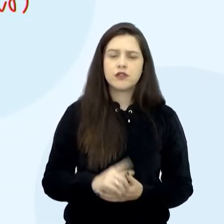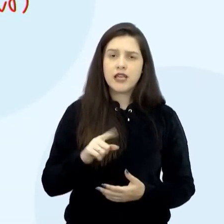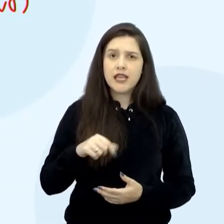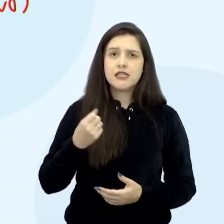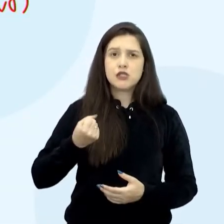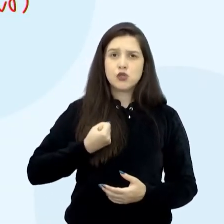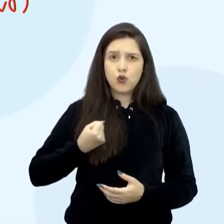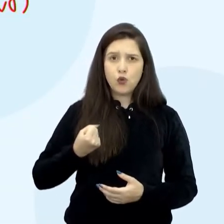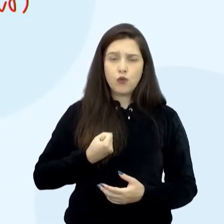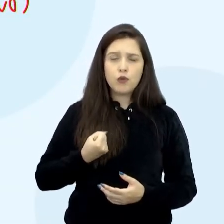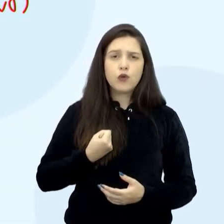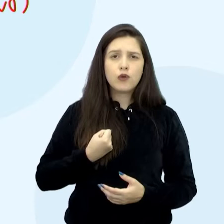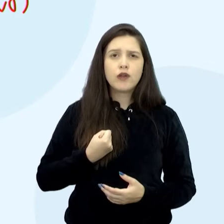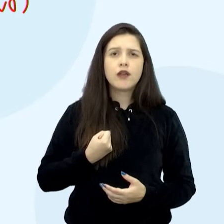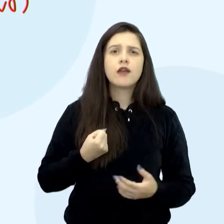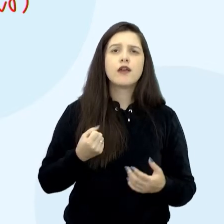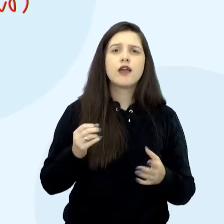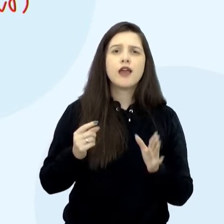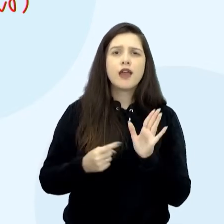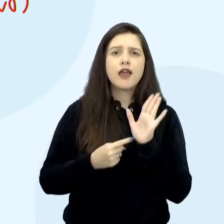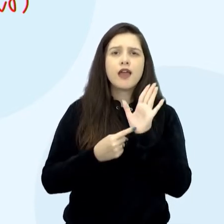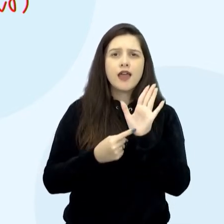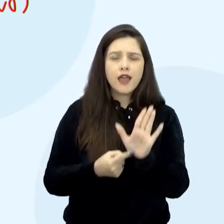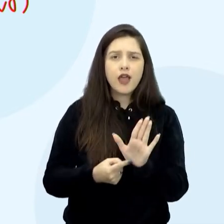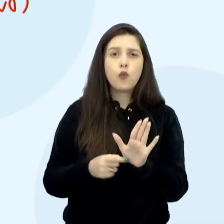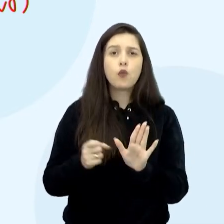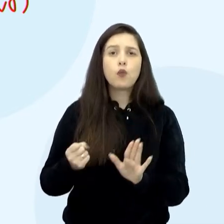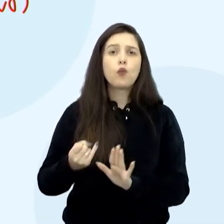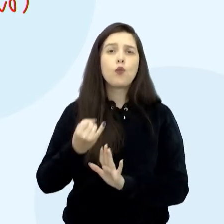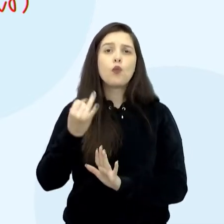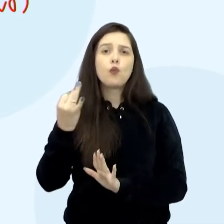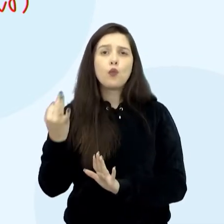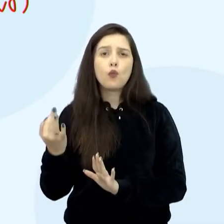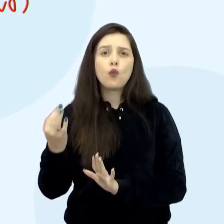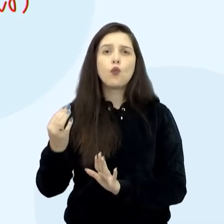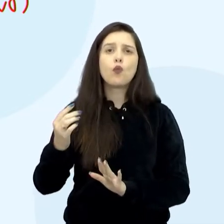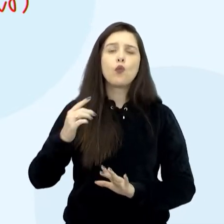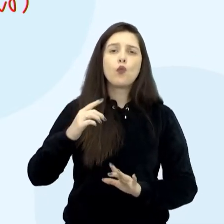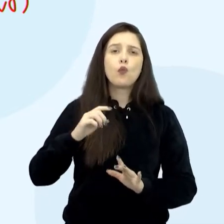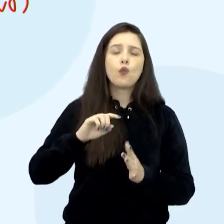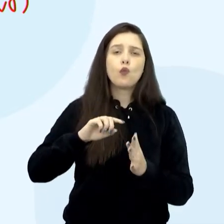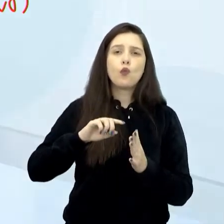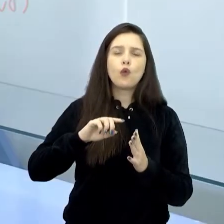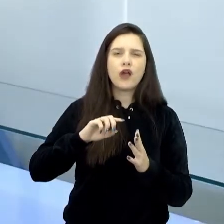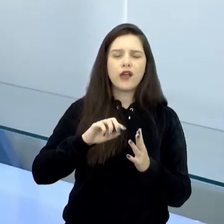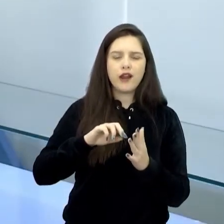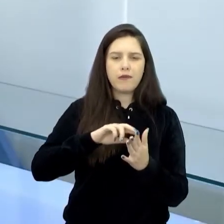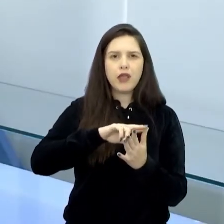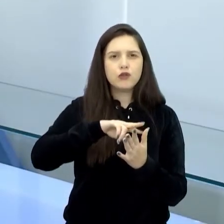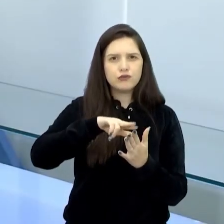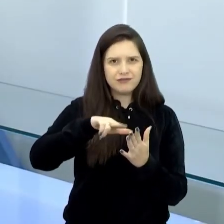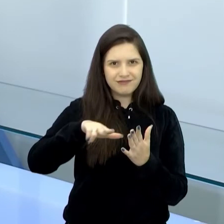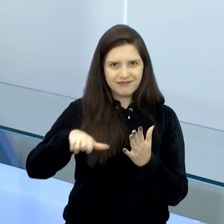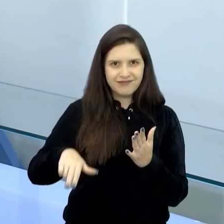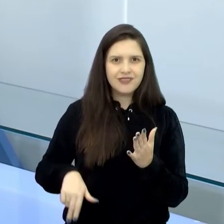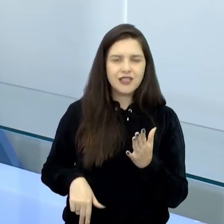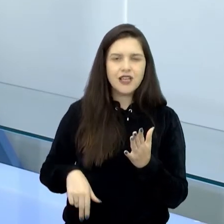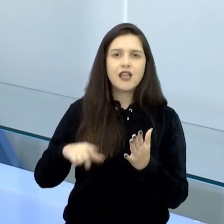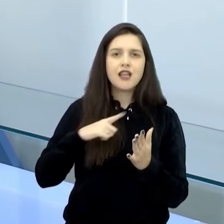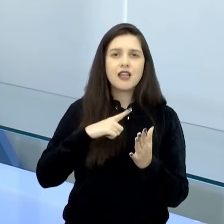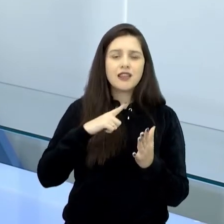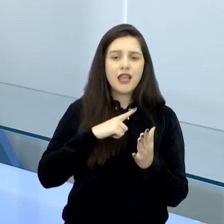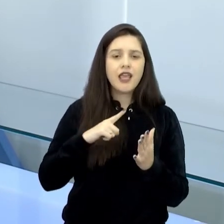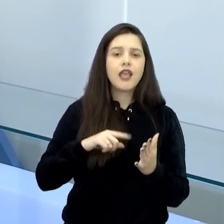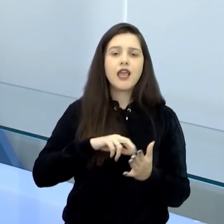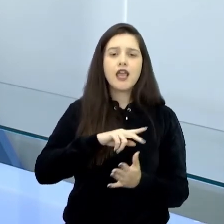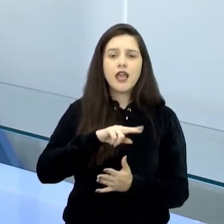que nós temos aqui embaixo, ó, representa a quantidade, né, do elemento químico que foi utilizada na hora desse